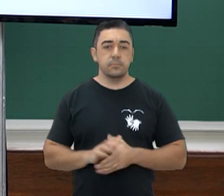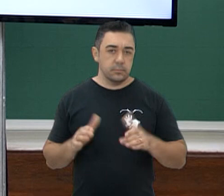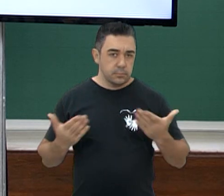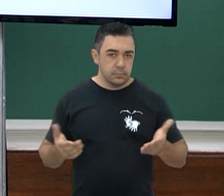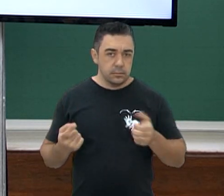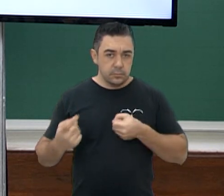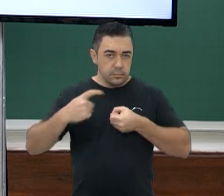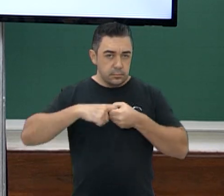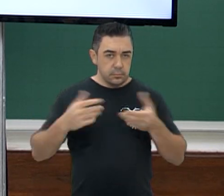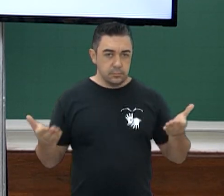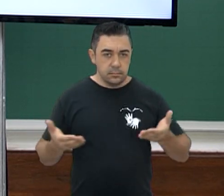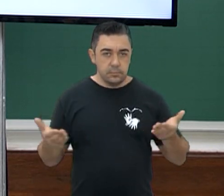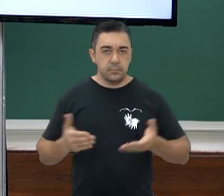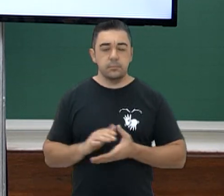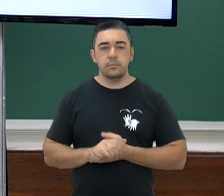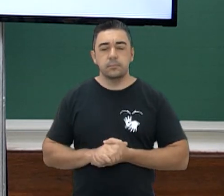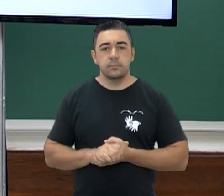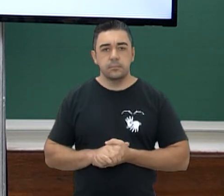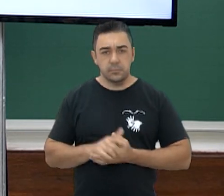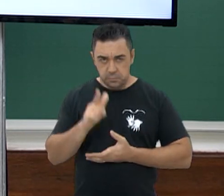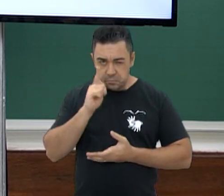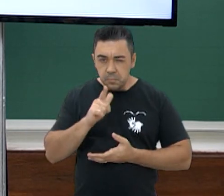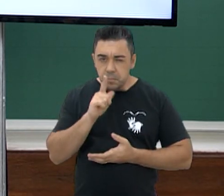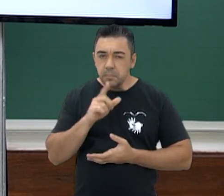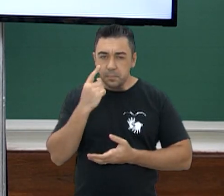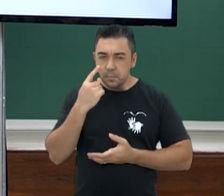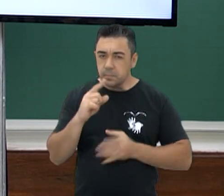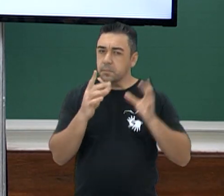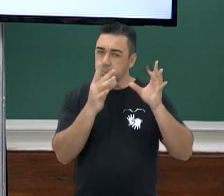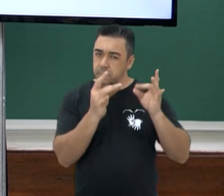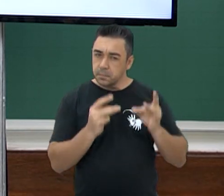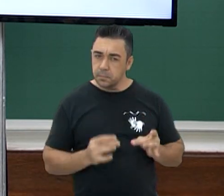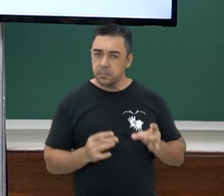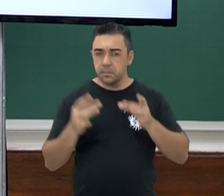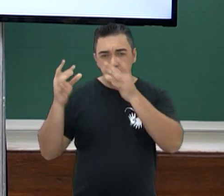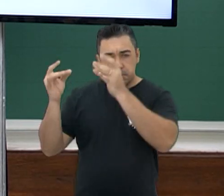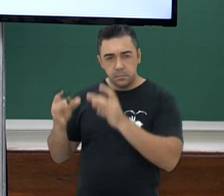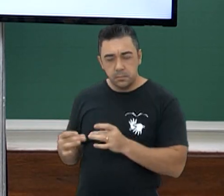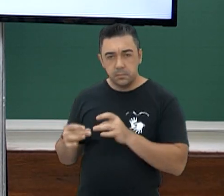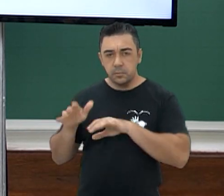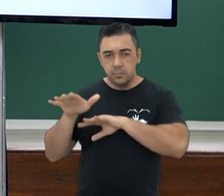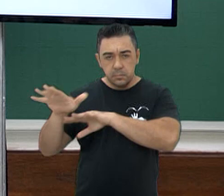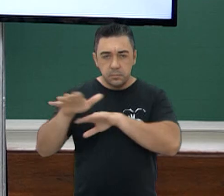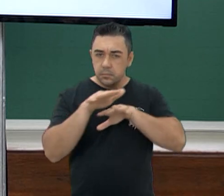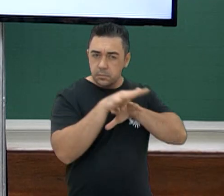Então, pessoal, voltando, conseguiram pegar os detalhes dos dois movimentos.